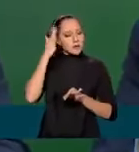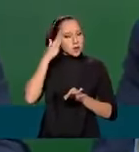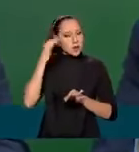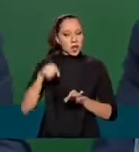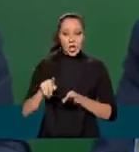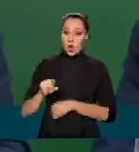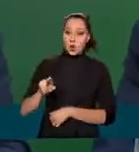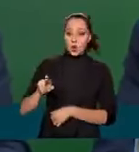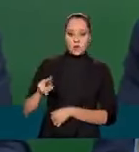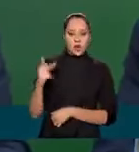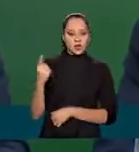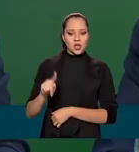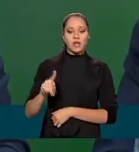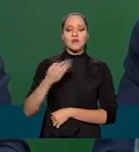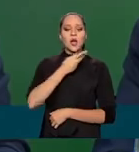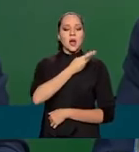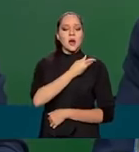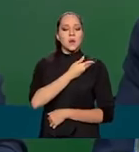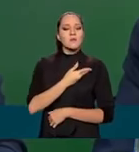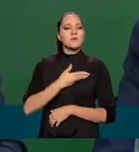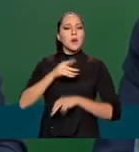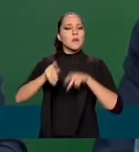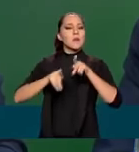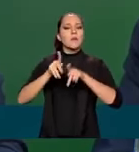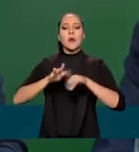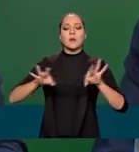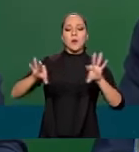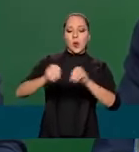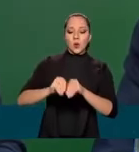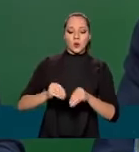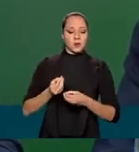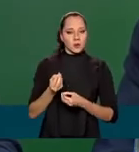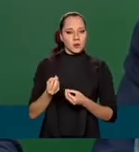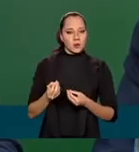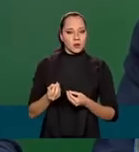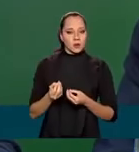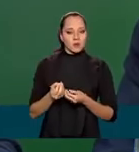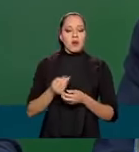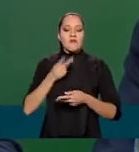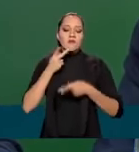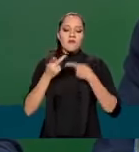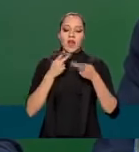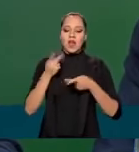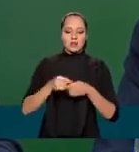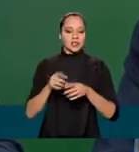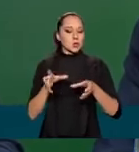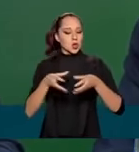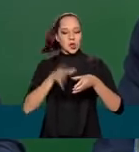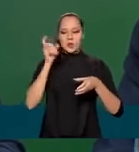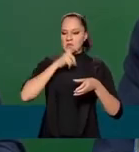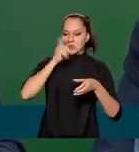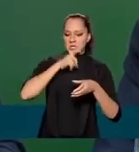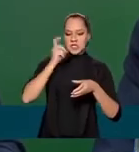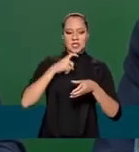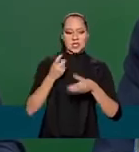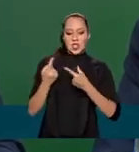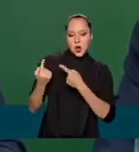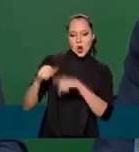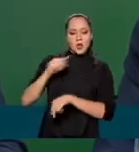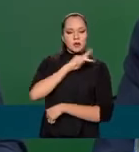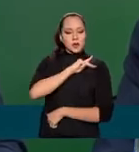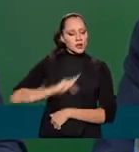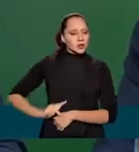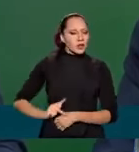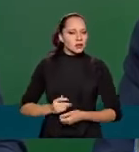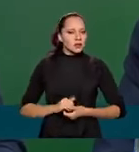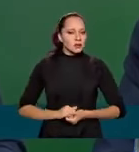o seu irmão venha público dá pra sacar esse conjunto de mentiras de verdade quando o Presidente